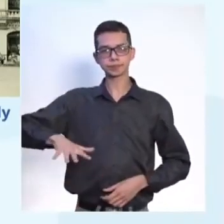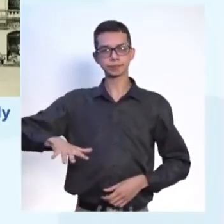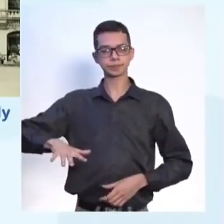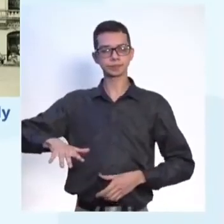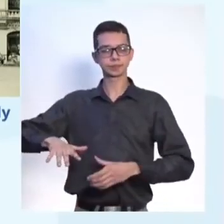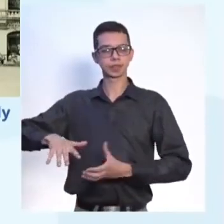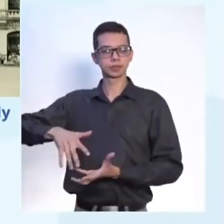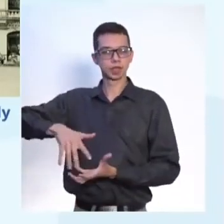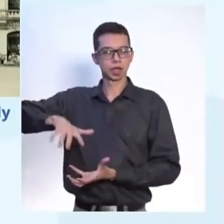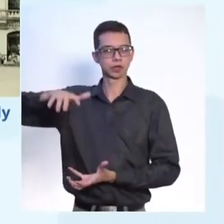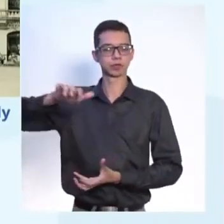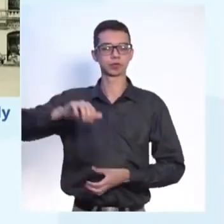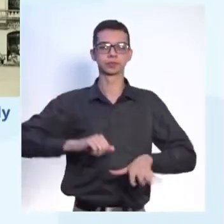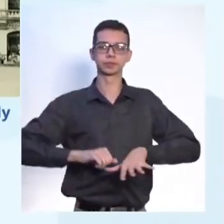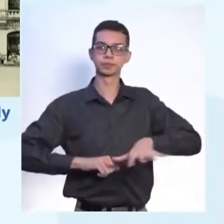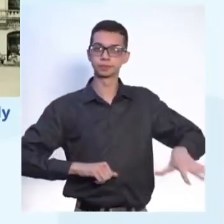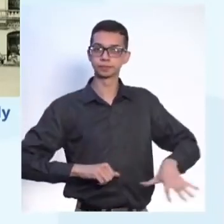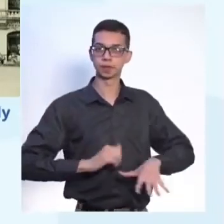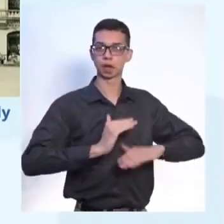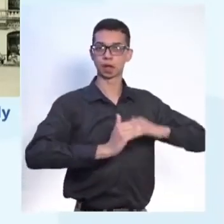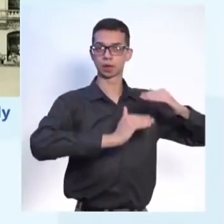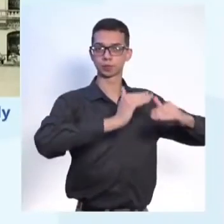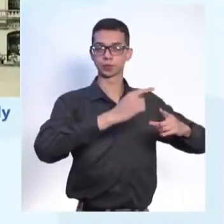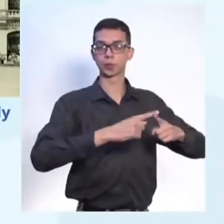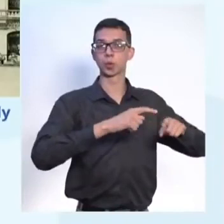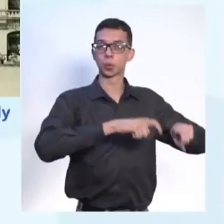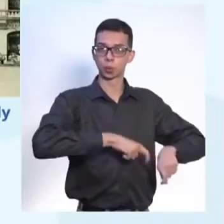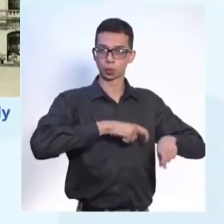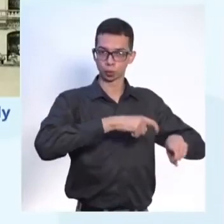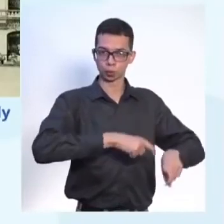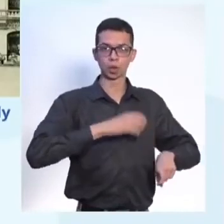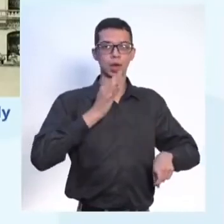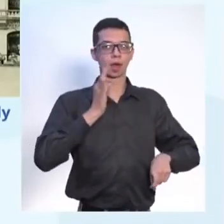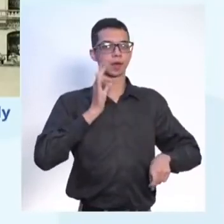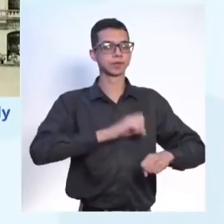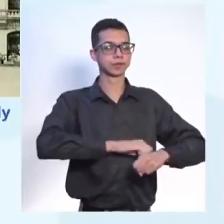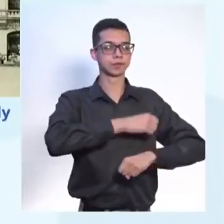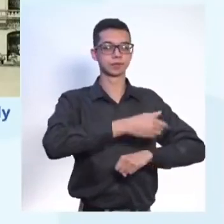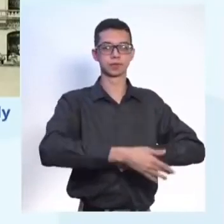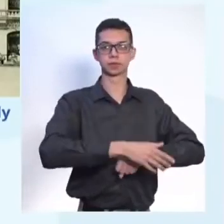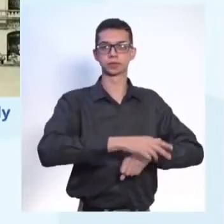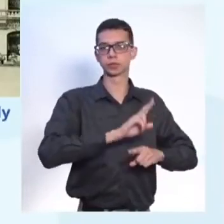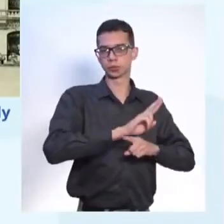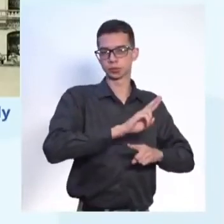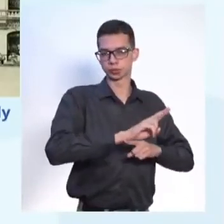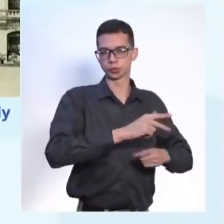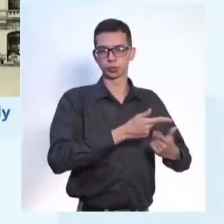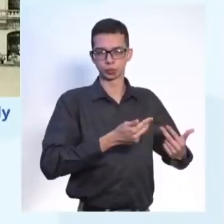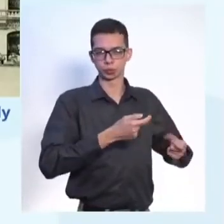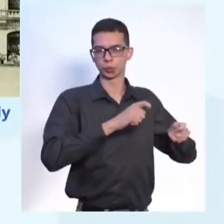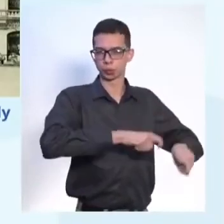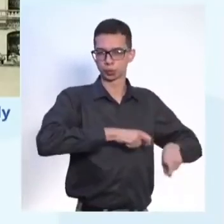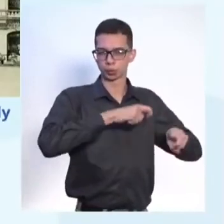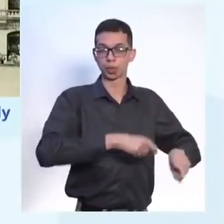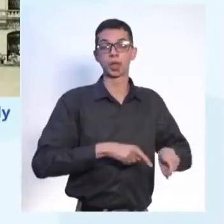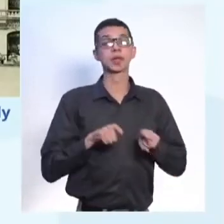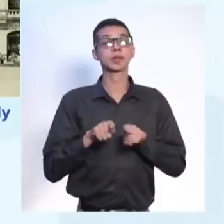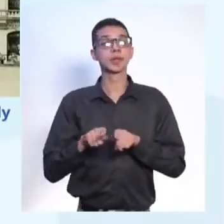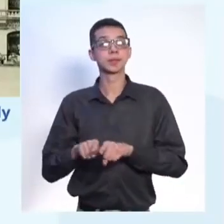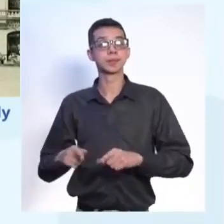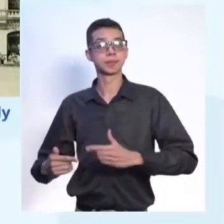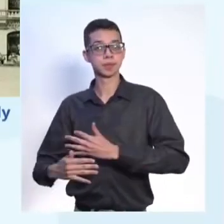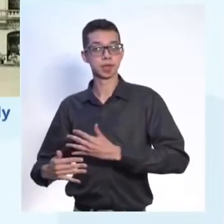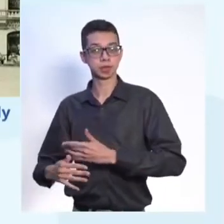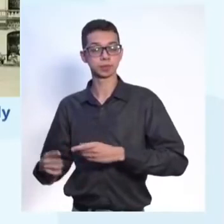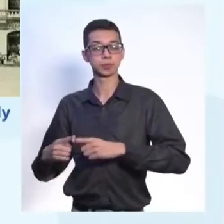espaço rural, com os cafeicultores de café, e também o espaço urbano, onde vai surgir aí uma